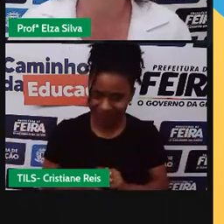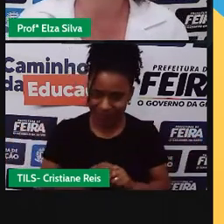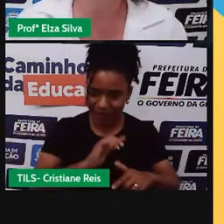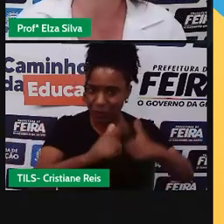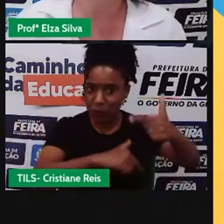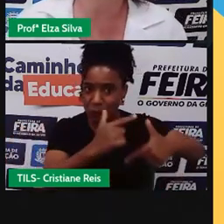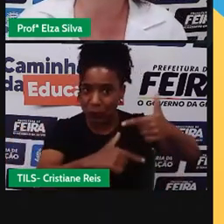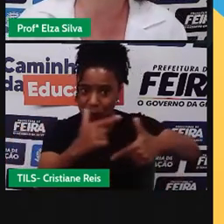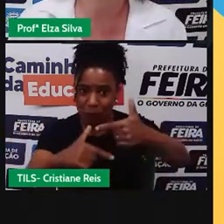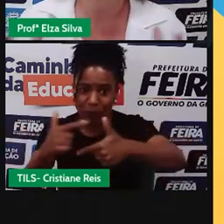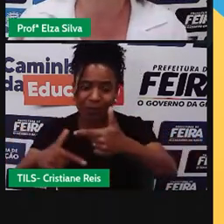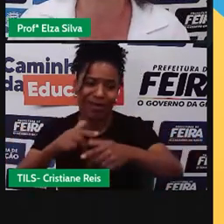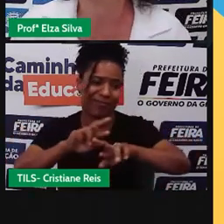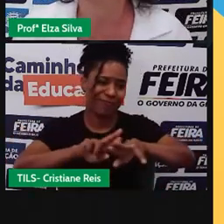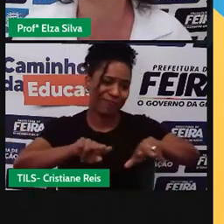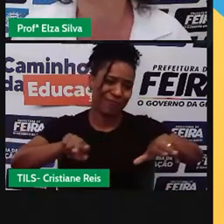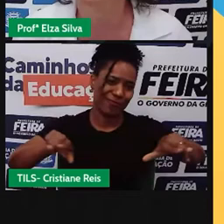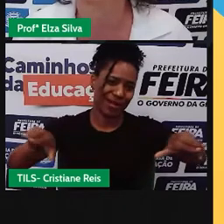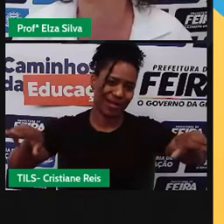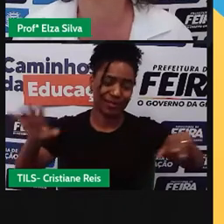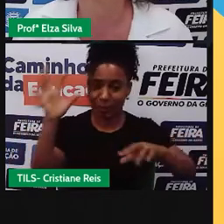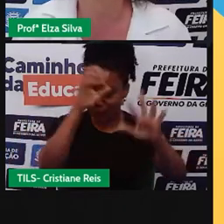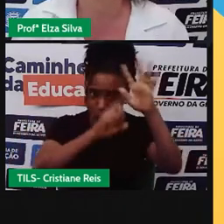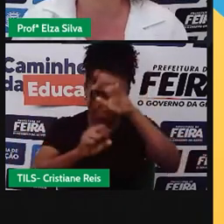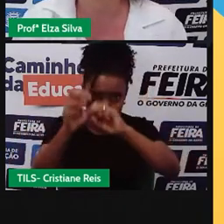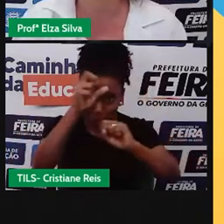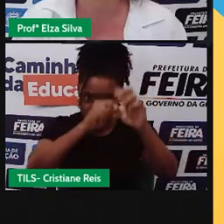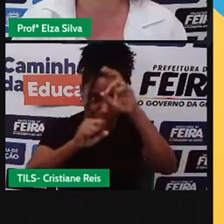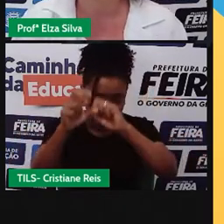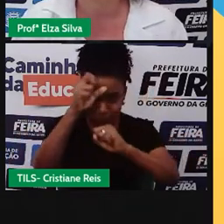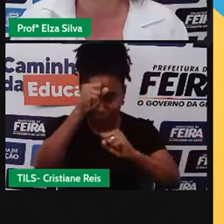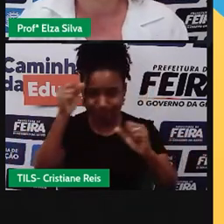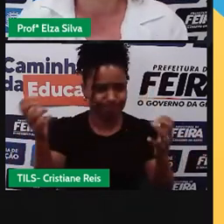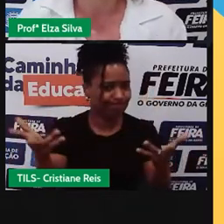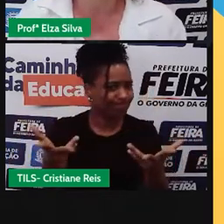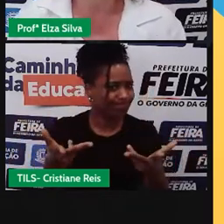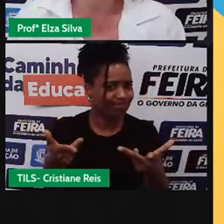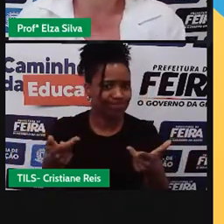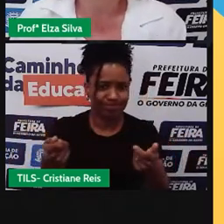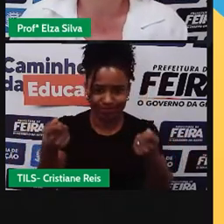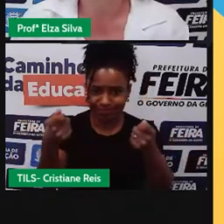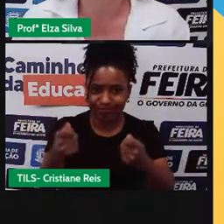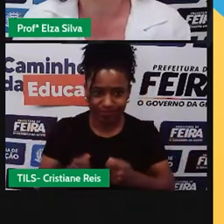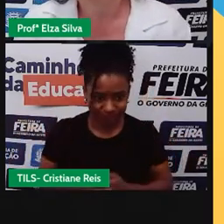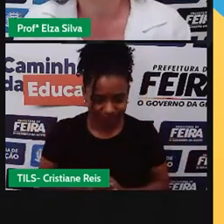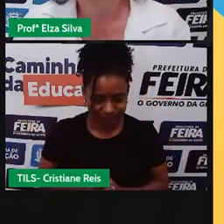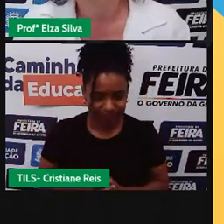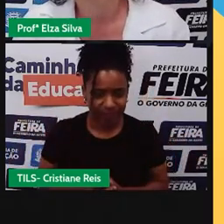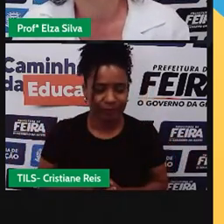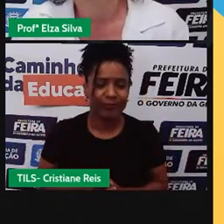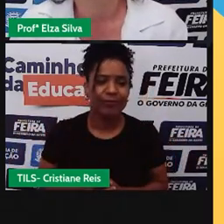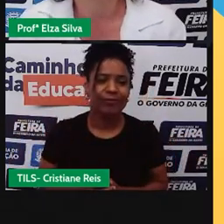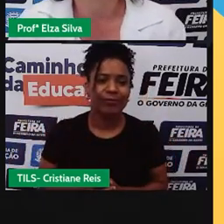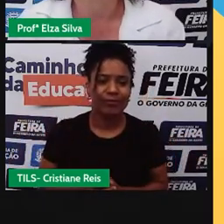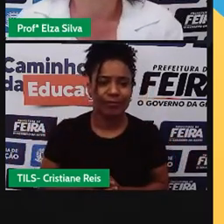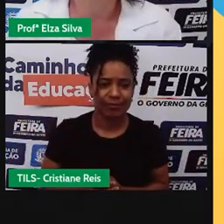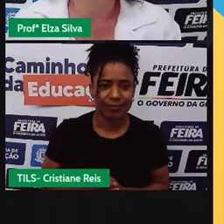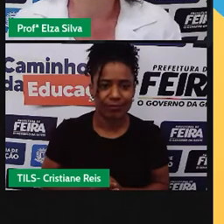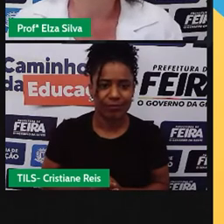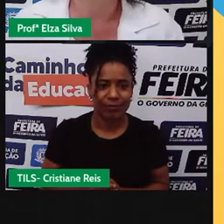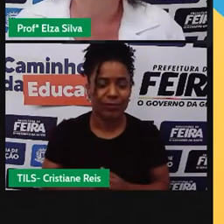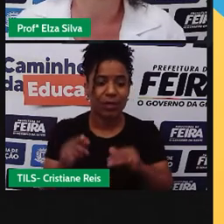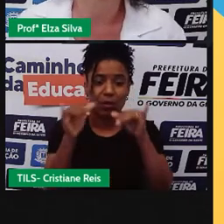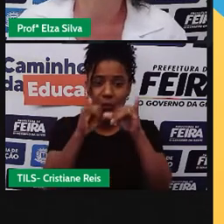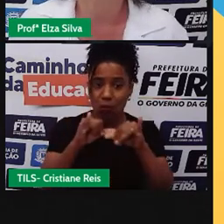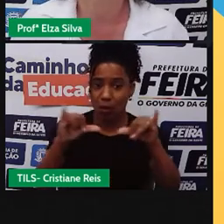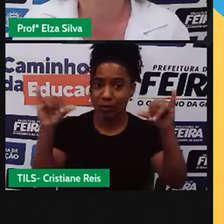funções, de aprender várias funções ao mesmo tempo. Part of full time, o